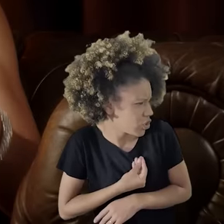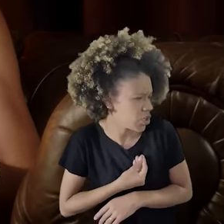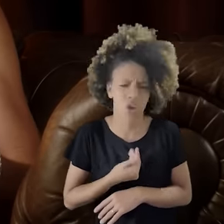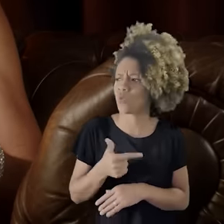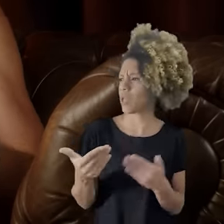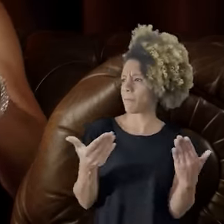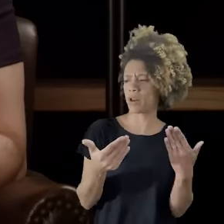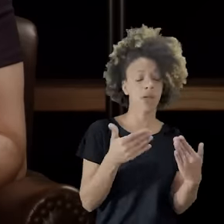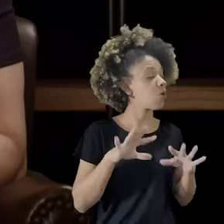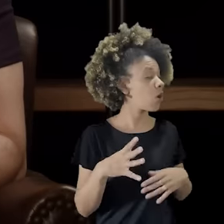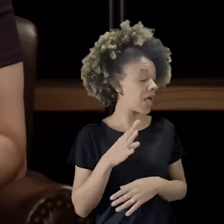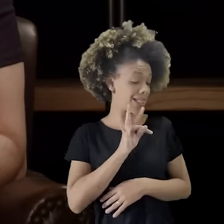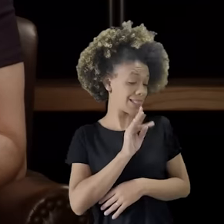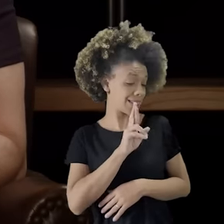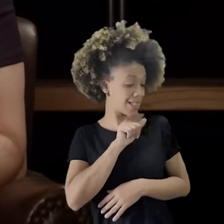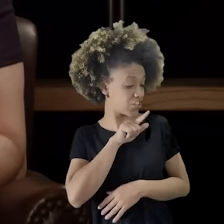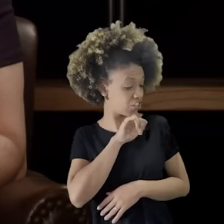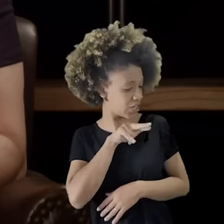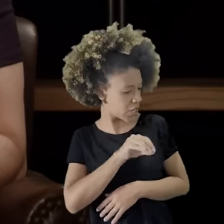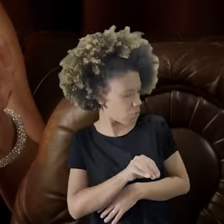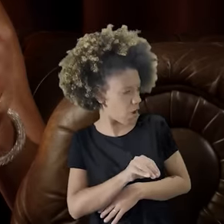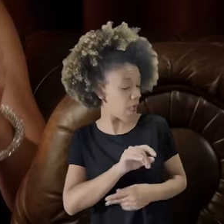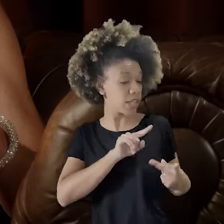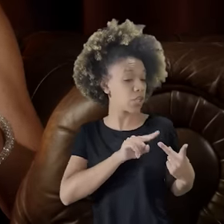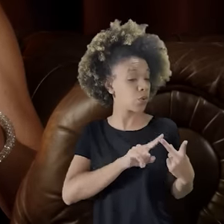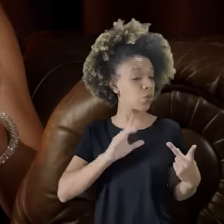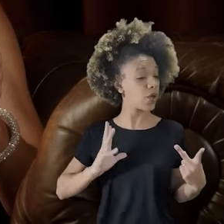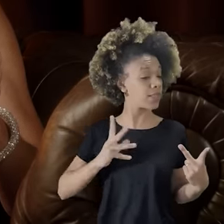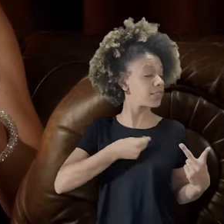não tenho parâmetro Qual a diferença do transgênero para o travesti